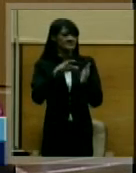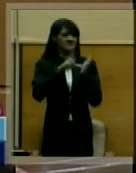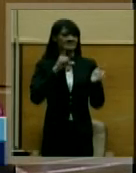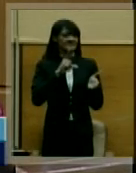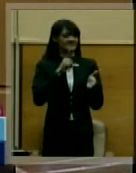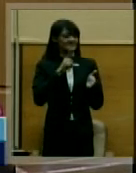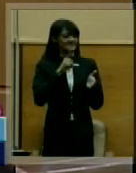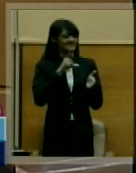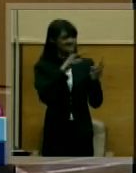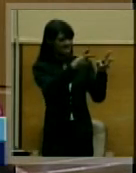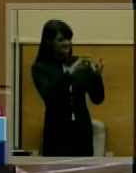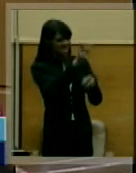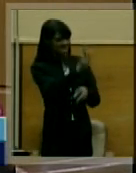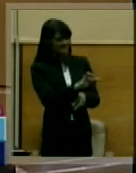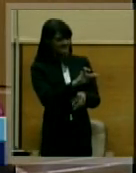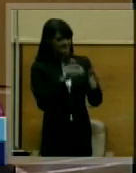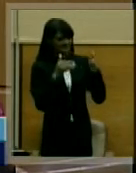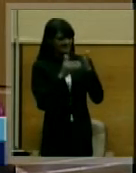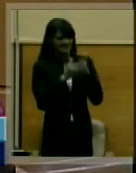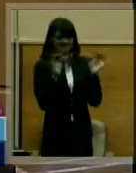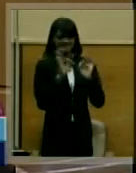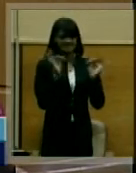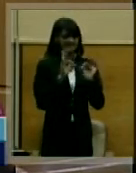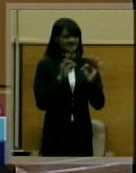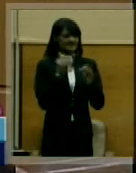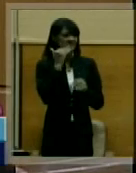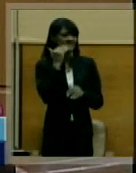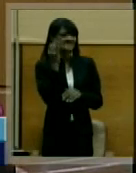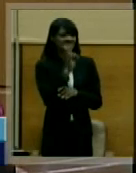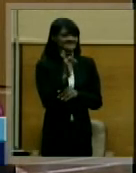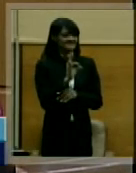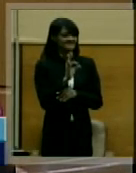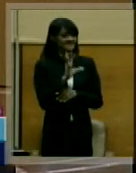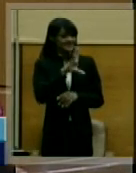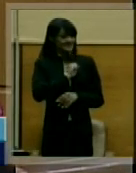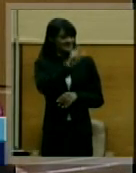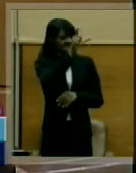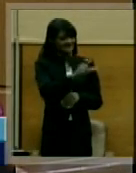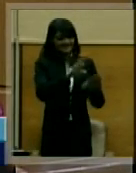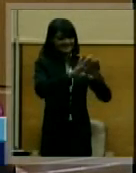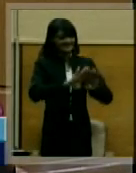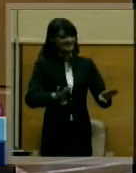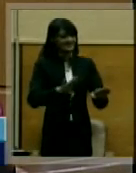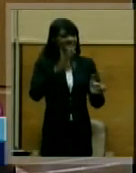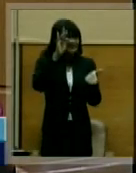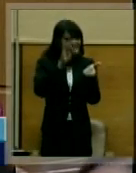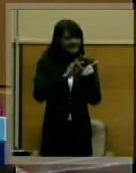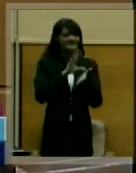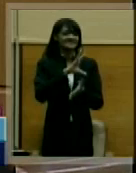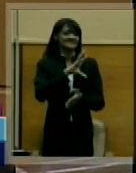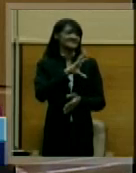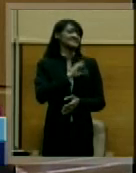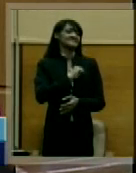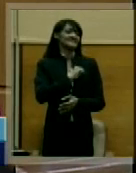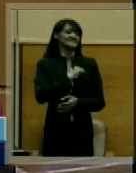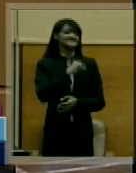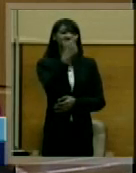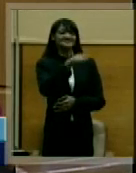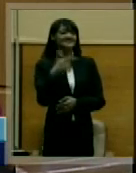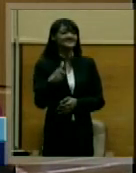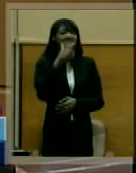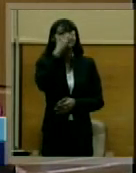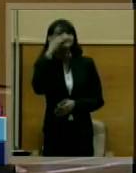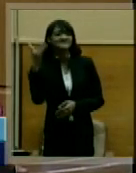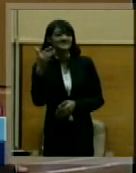qualquer defeito, que os amaram e os amam exatamente como vocês são, pois o verdadeiro amor não vê imagens, nem cheiros,